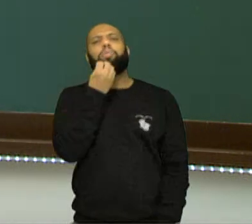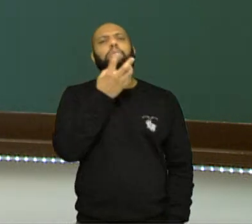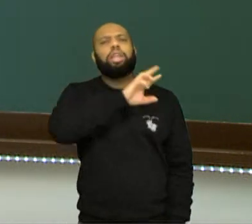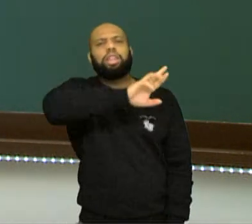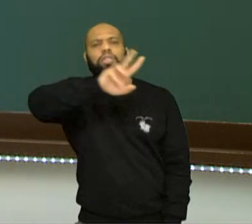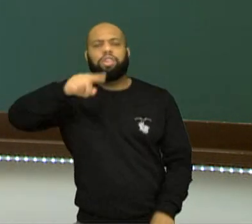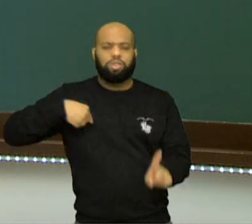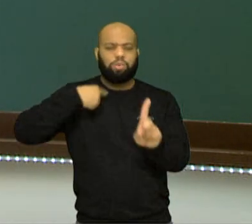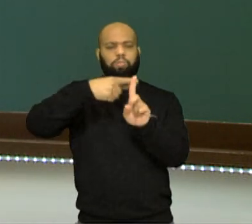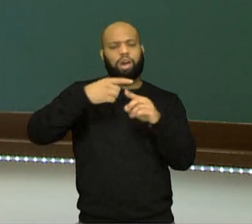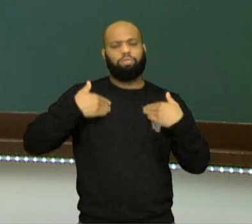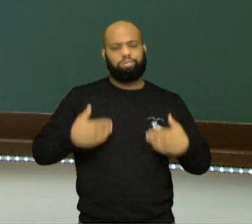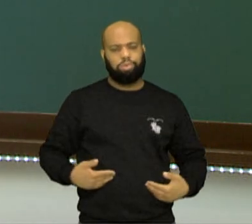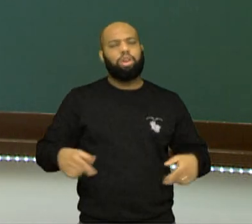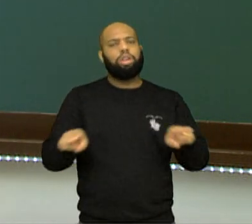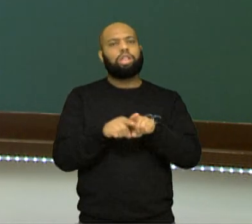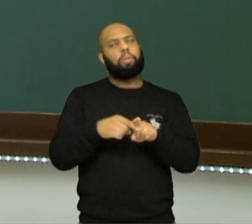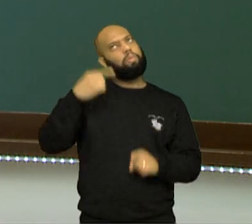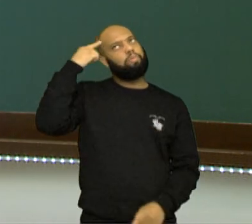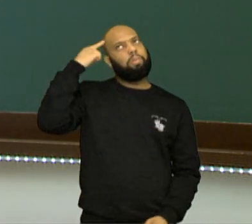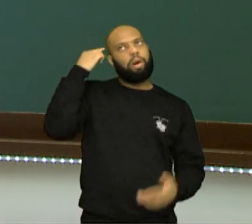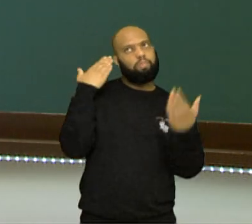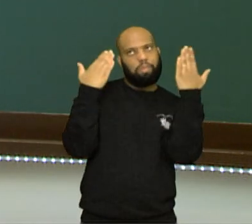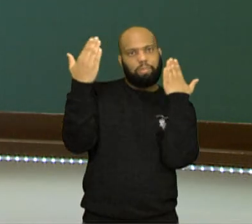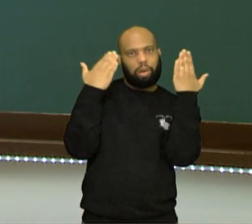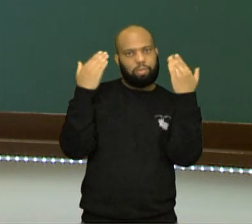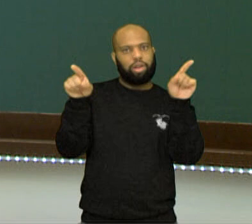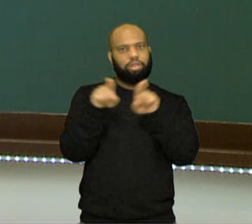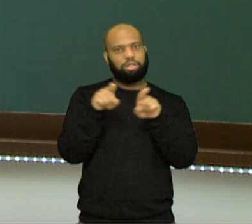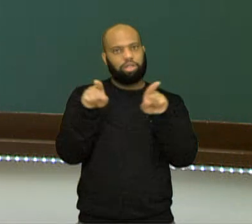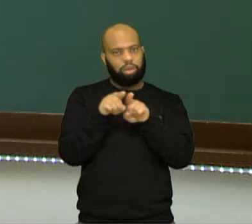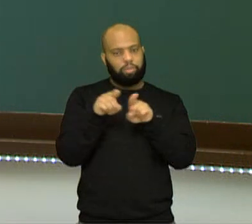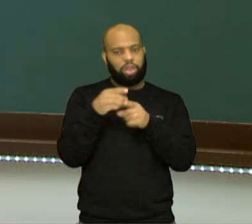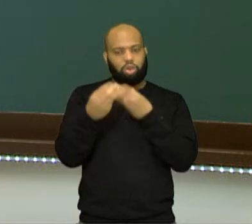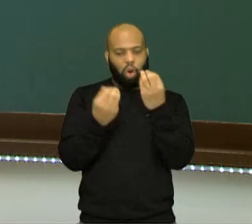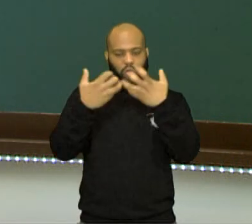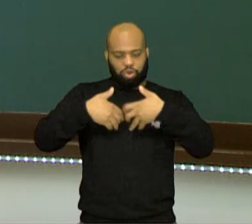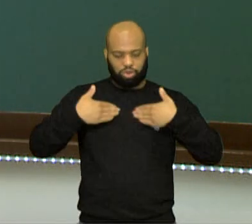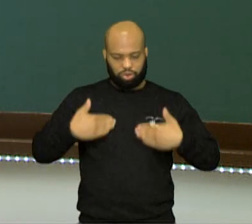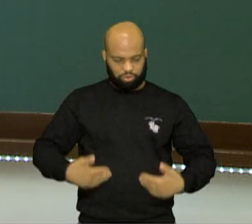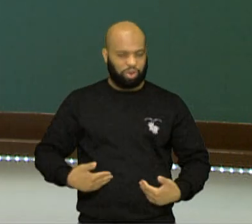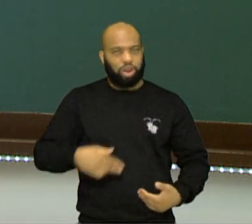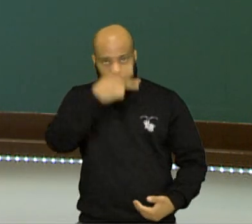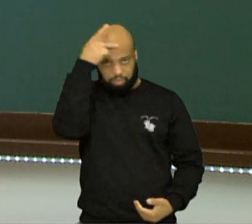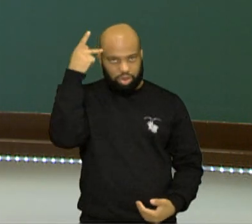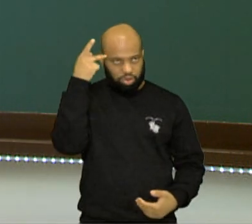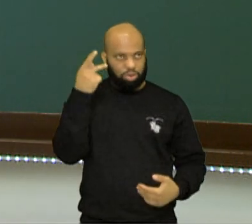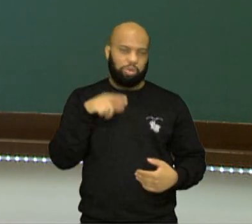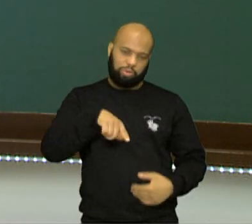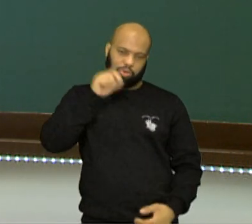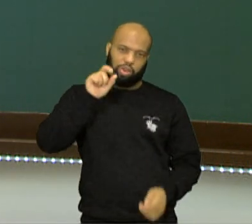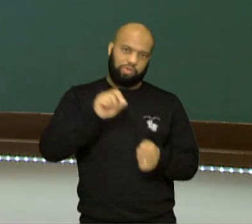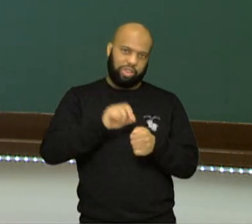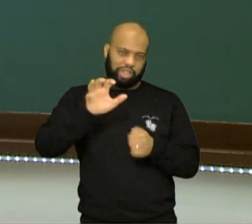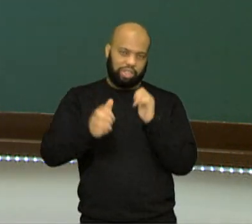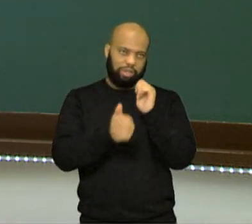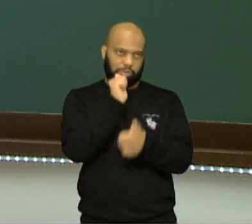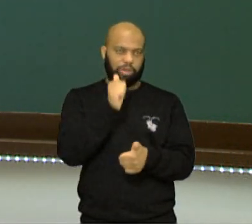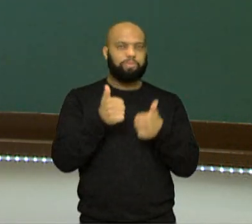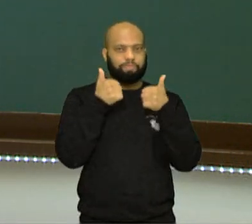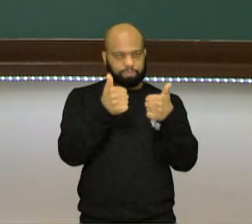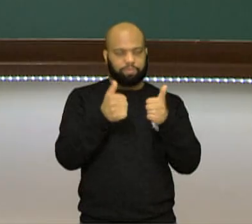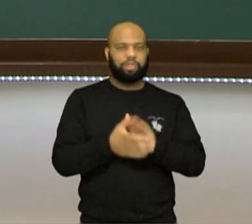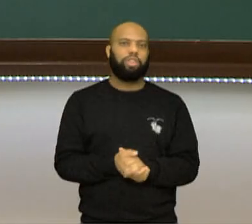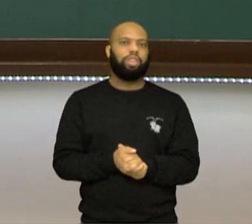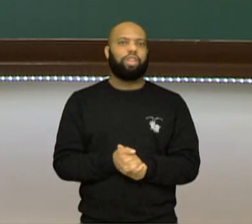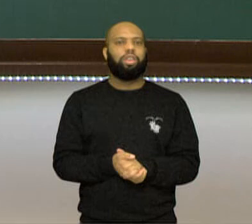benefícios físicos, psicológicos e cognitivos aos seus praticantes. Muito bem,